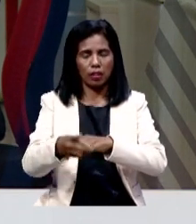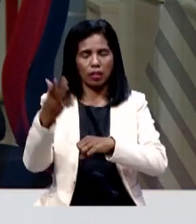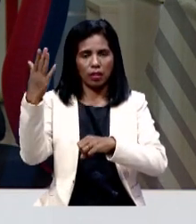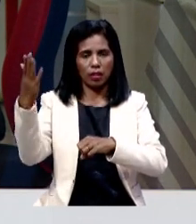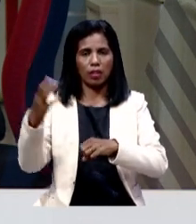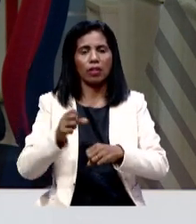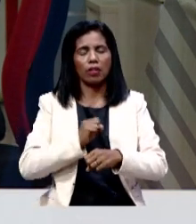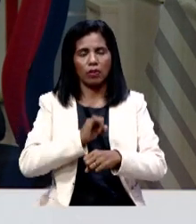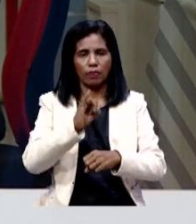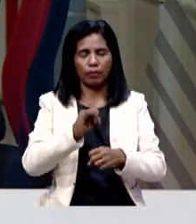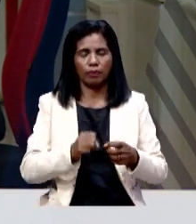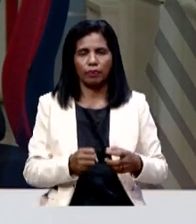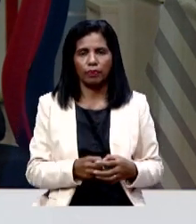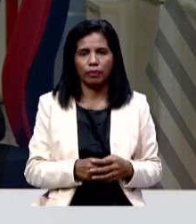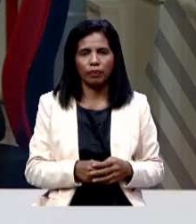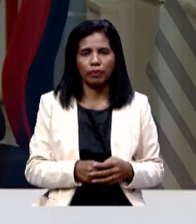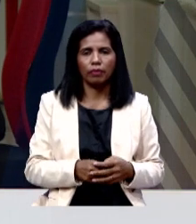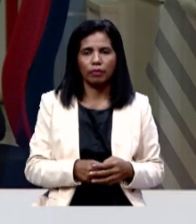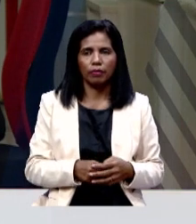Sol.